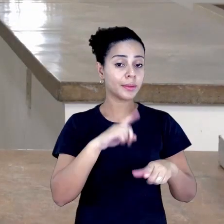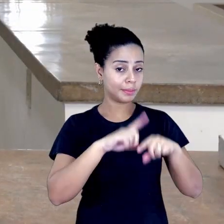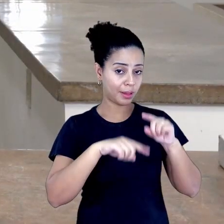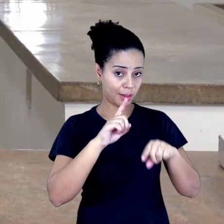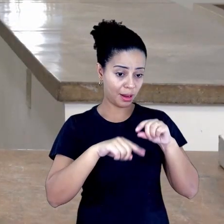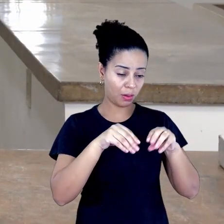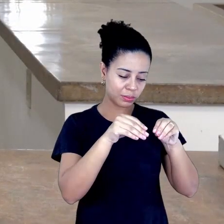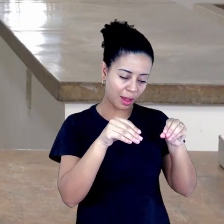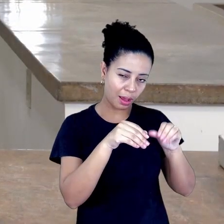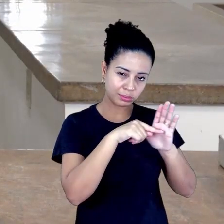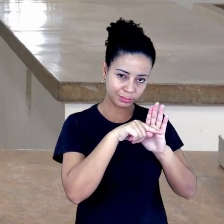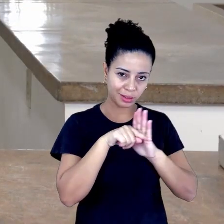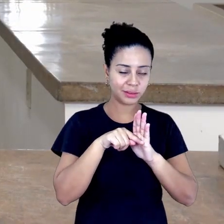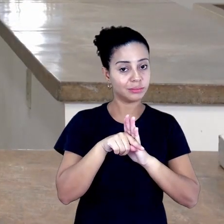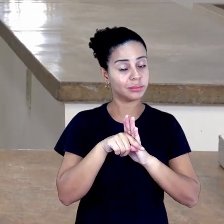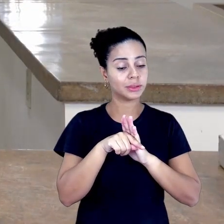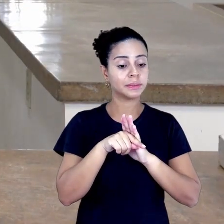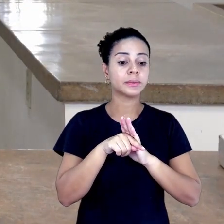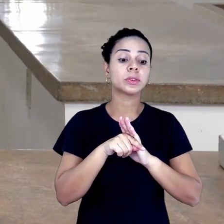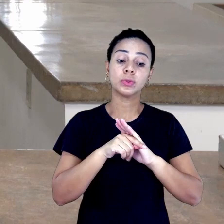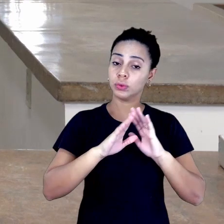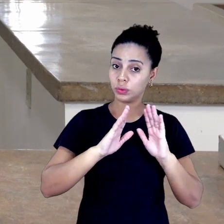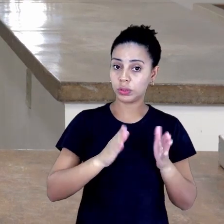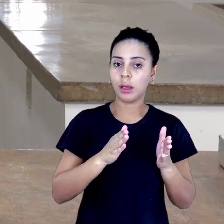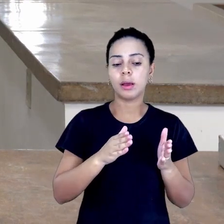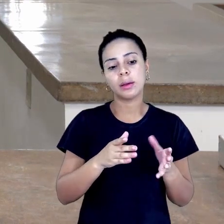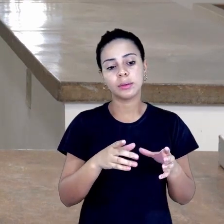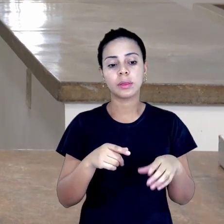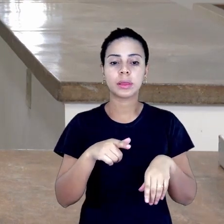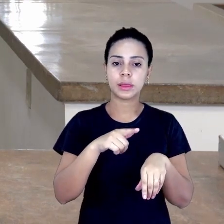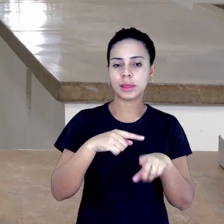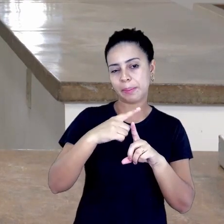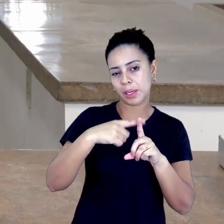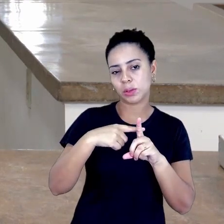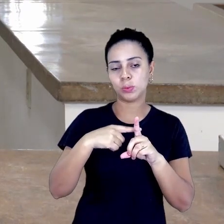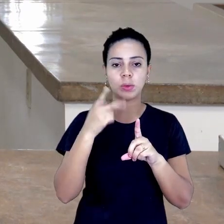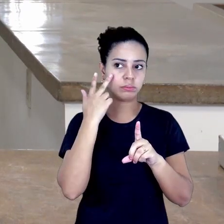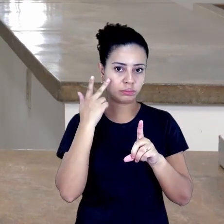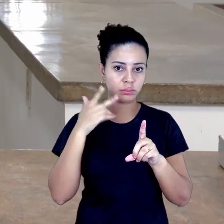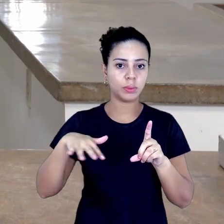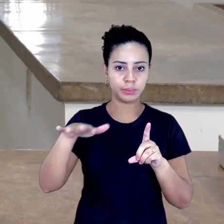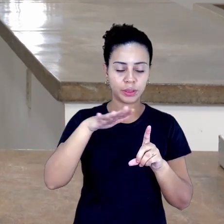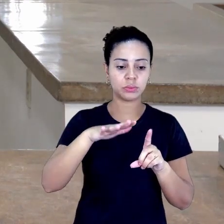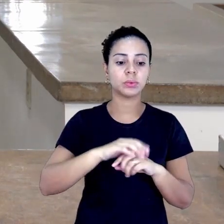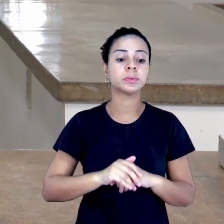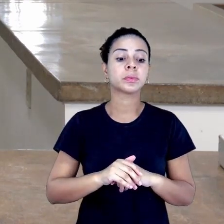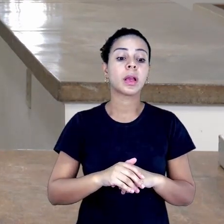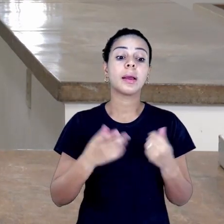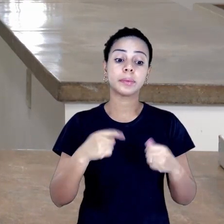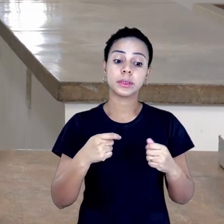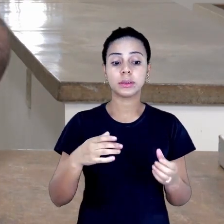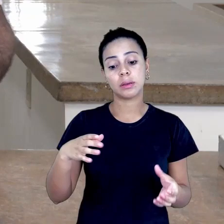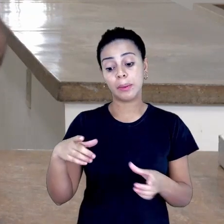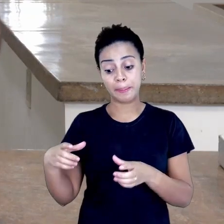Os materiais separados para estes procedimentos, já em temperatura ambiente, são colocados em seus respectivos conjuntos